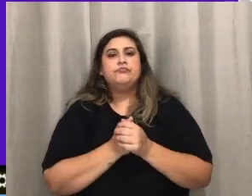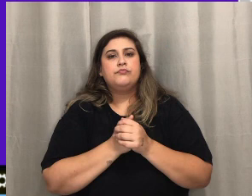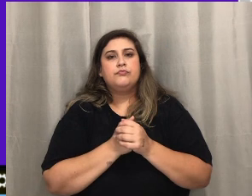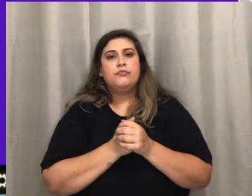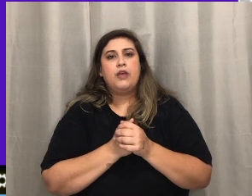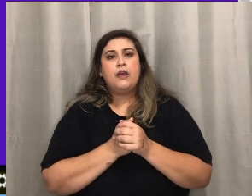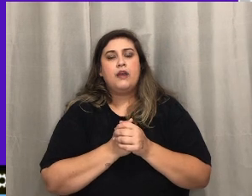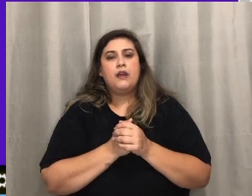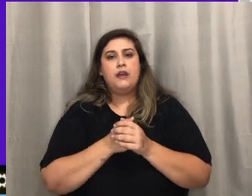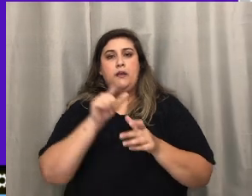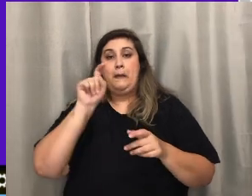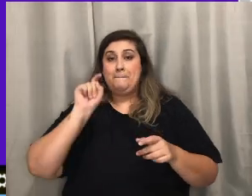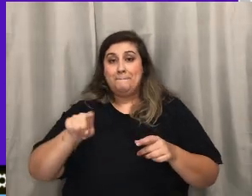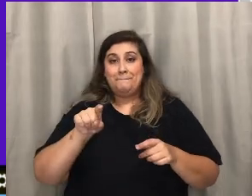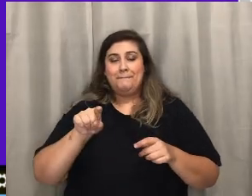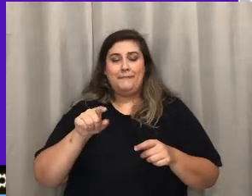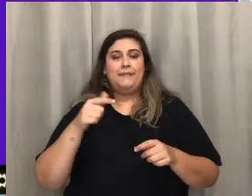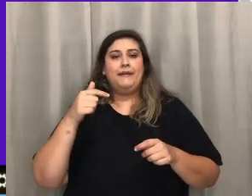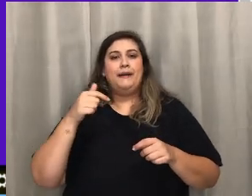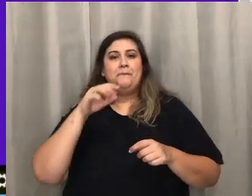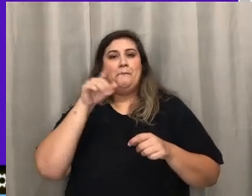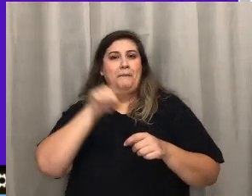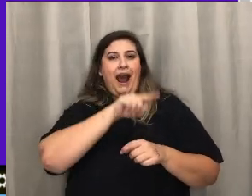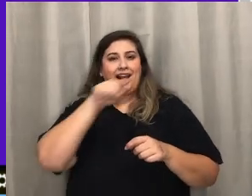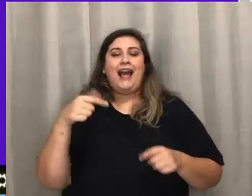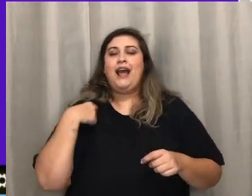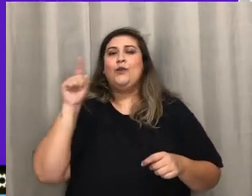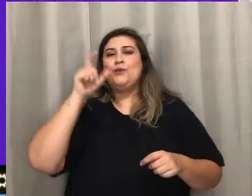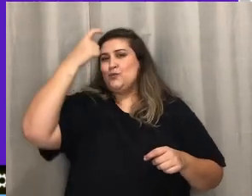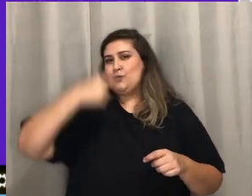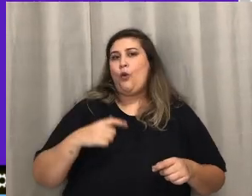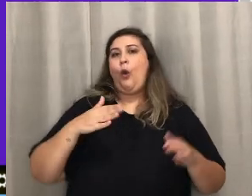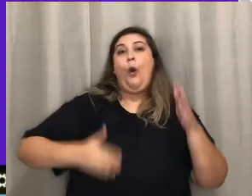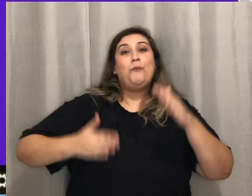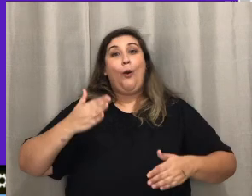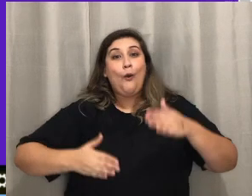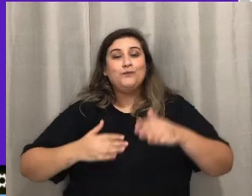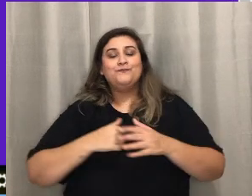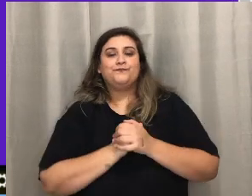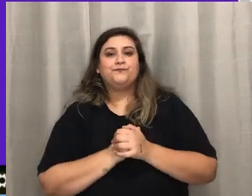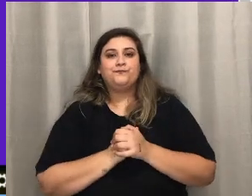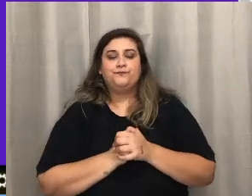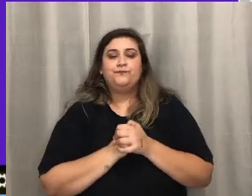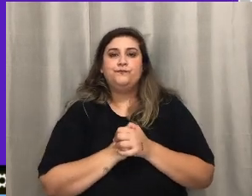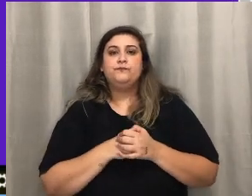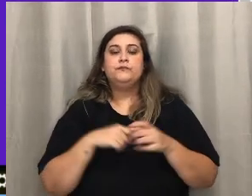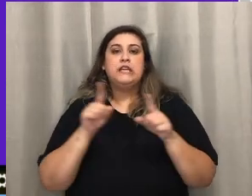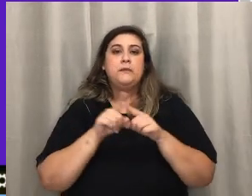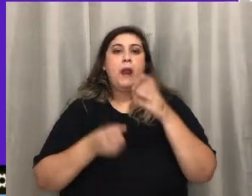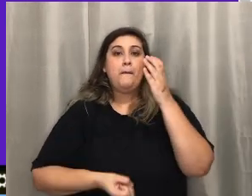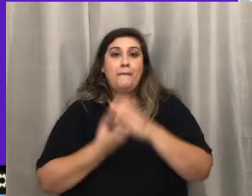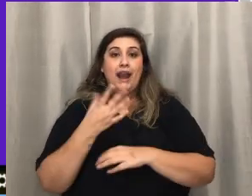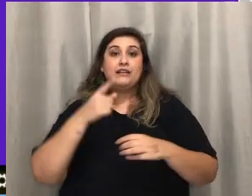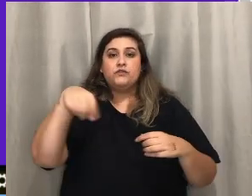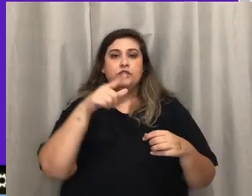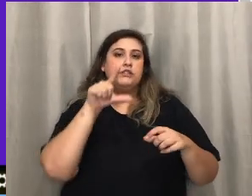Vocês vão marcar essa caixinha de texto dizendo que vocês não são um robô, né? Vai aparecer também